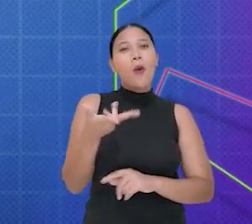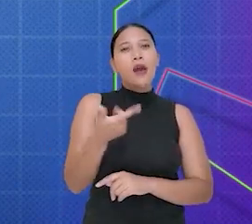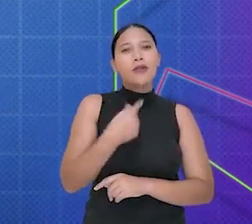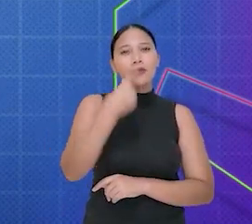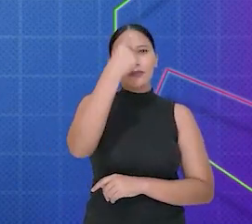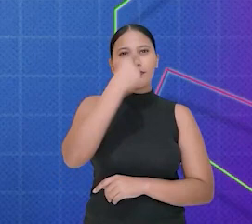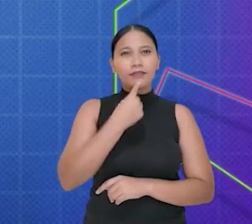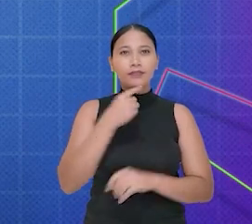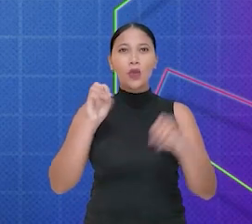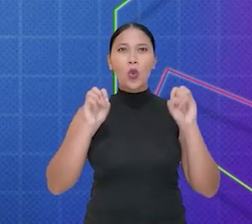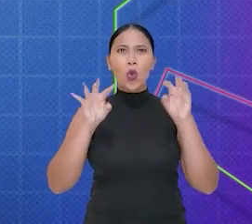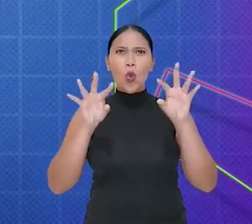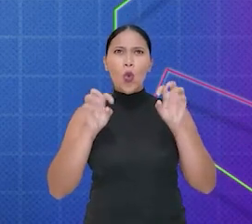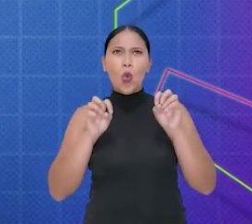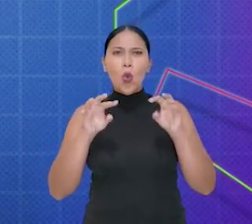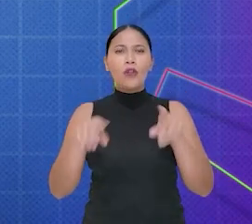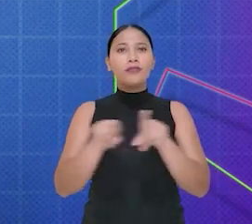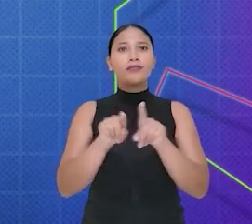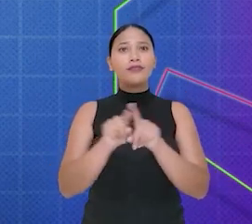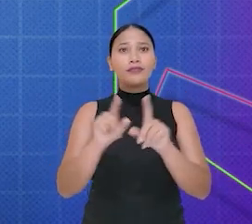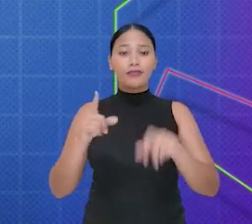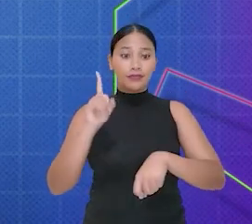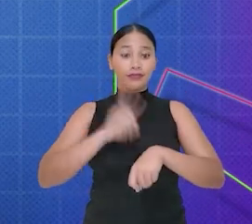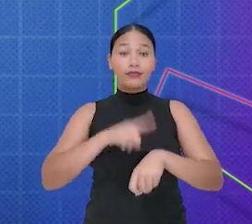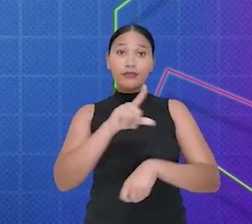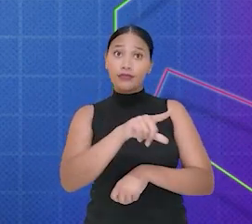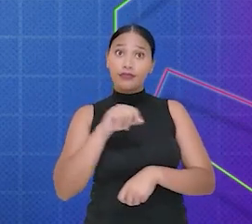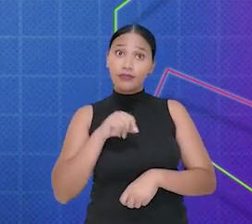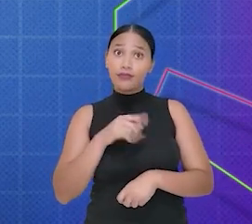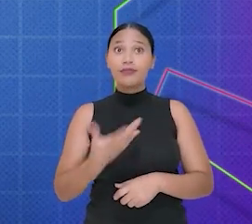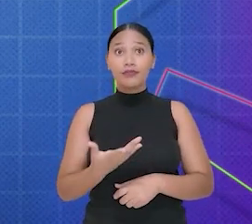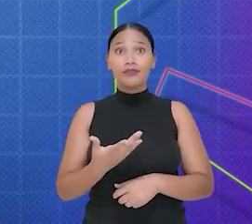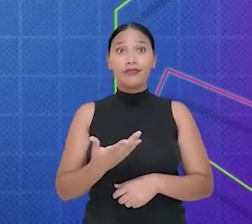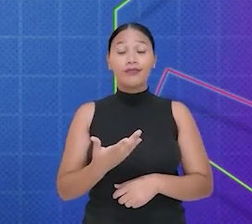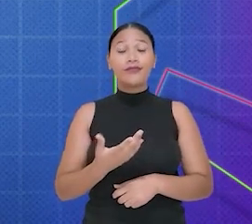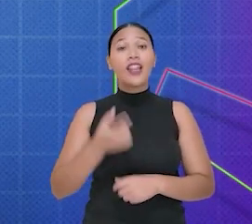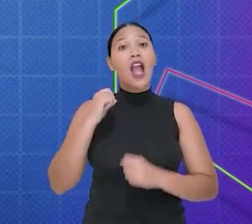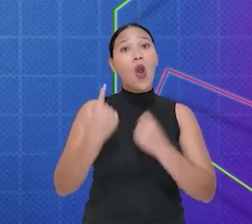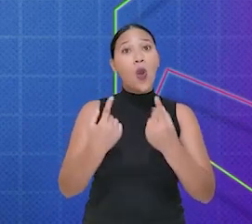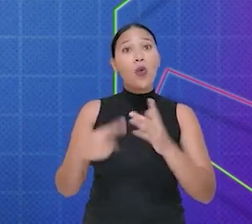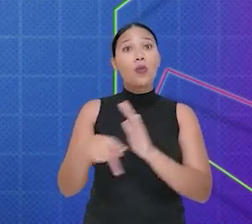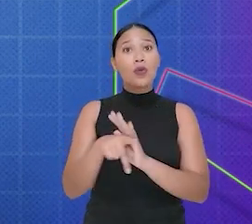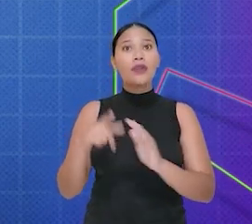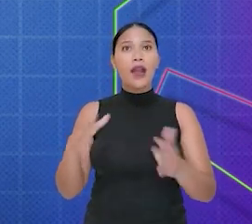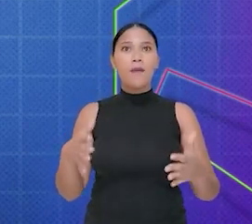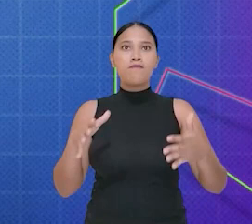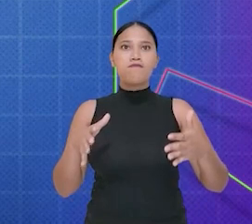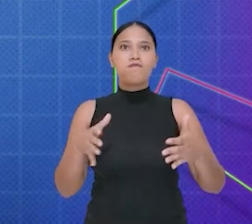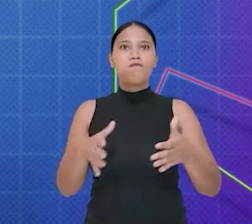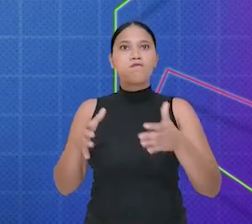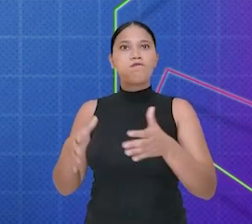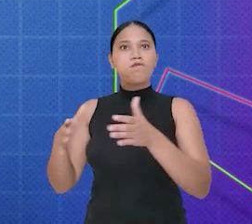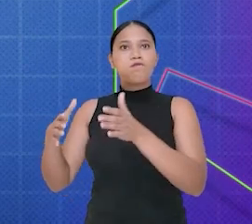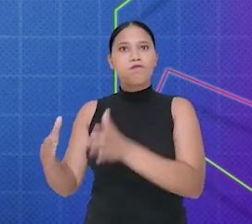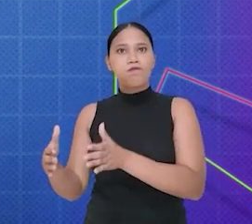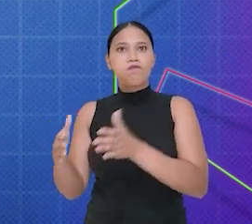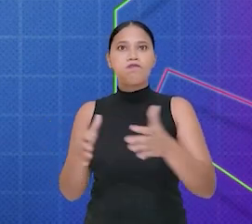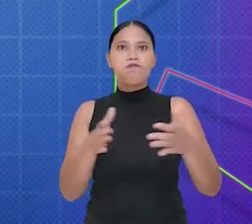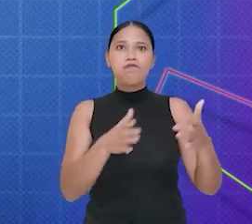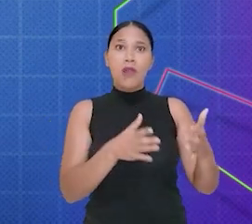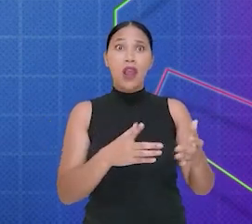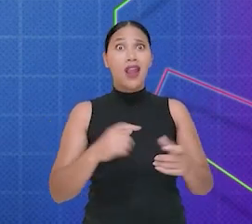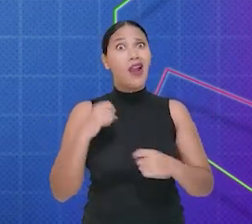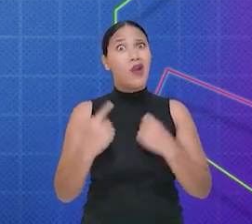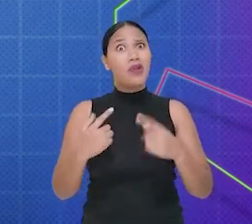tela, a qualidade da imagem, a luminosidade e a resolução na hora de escolher um projetor. Alguns projetores são portáteis e fáceis